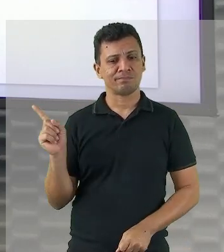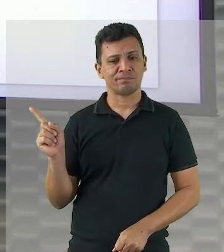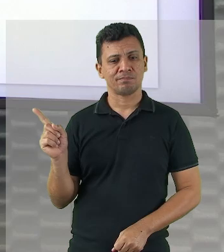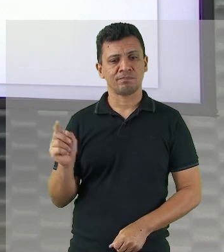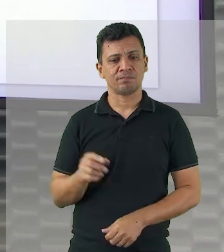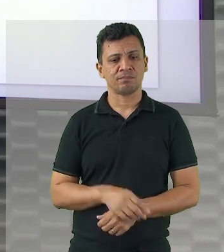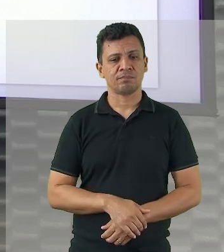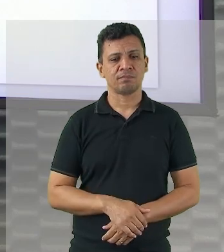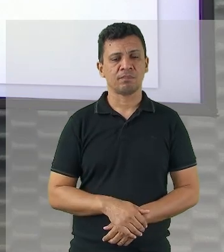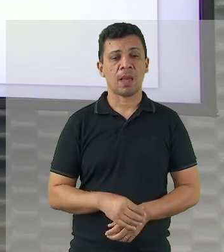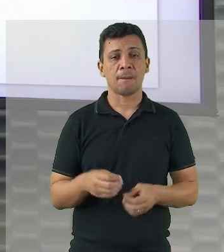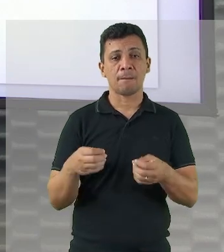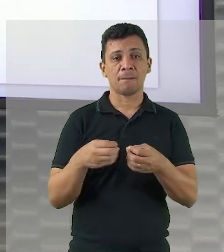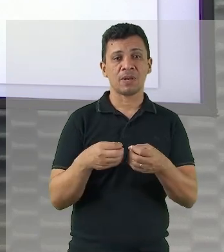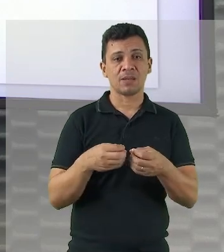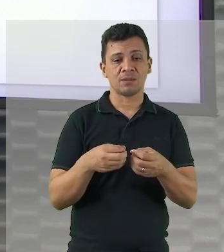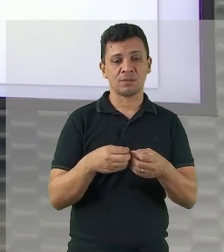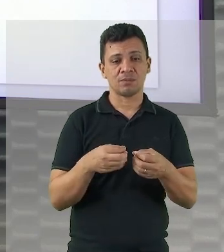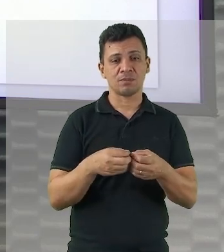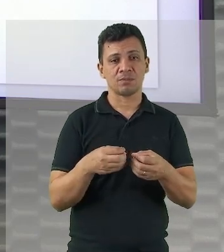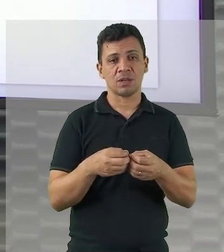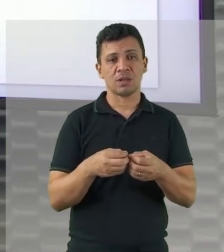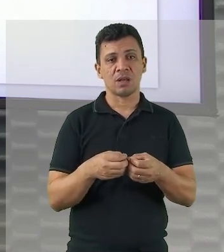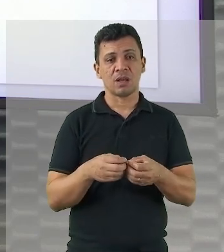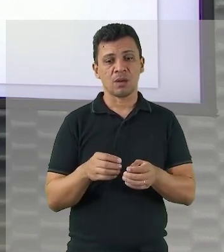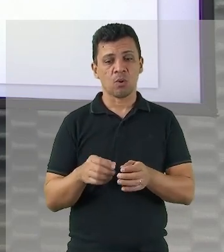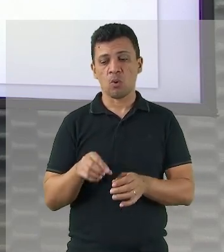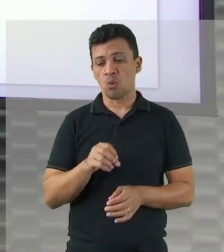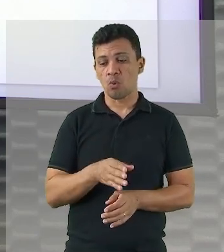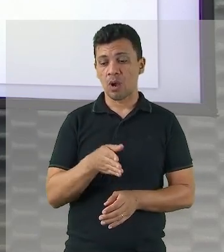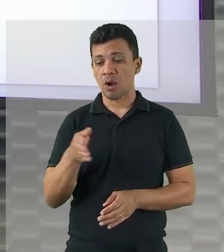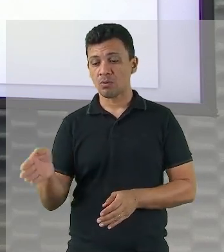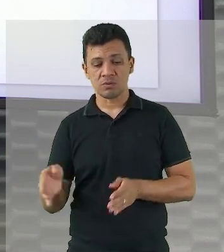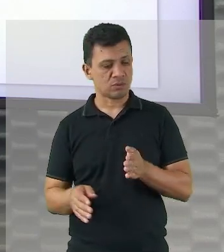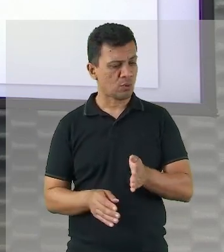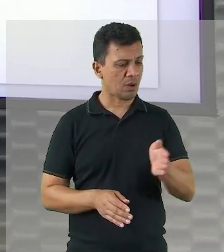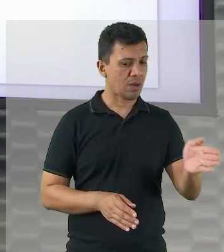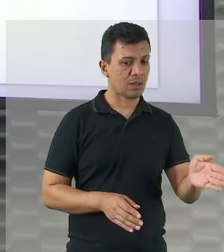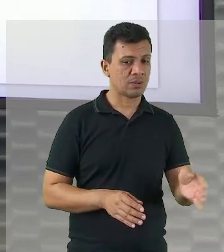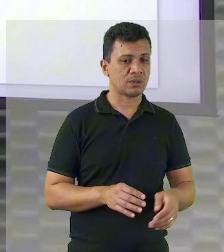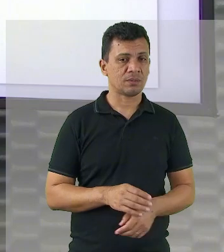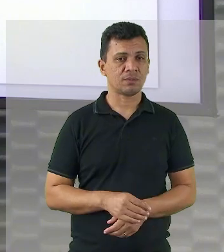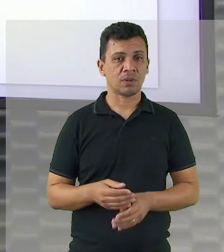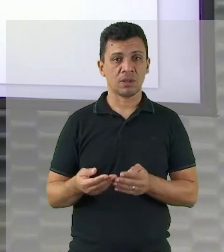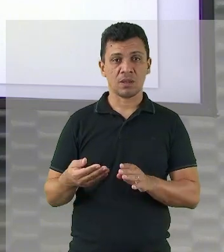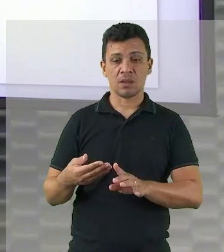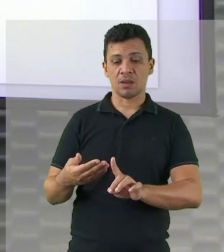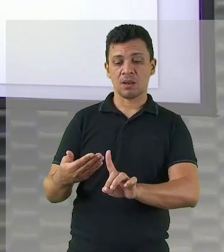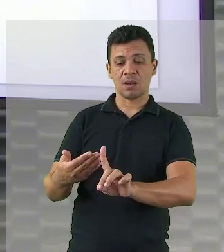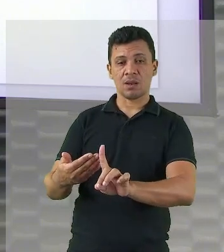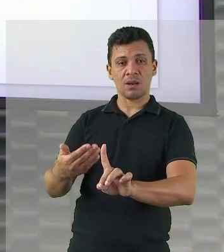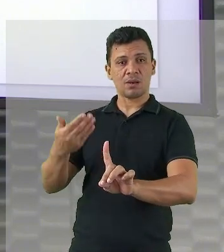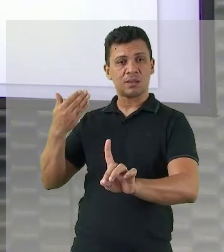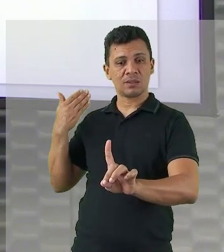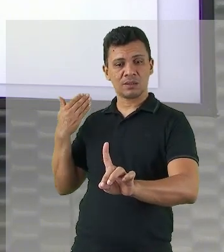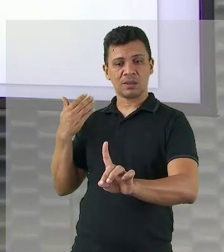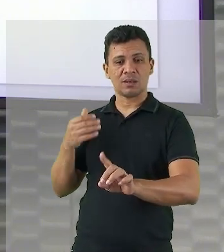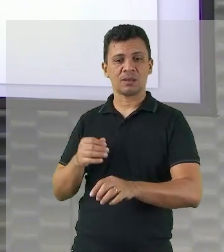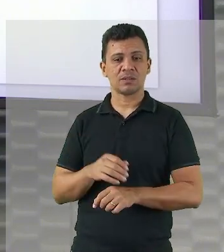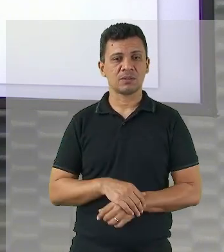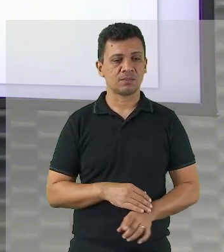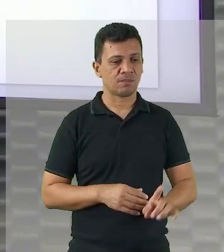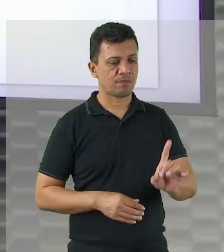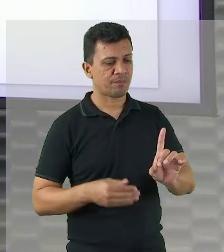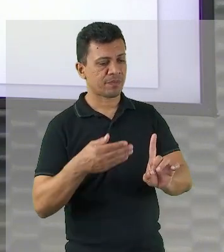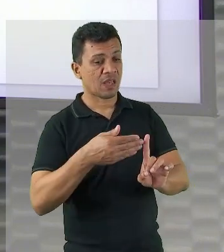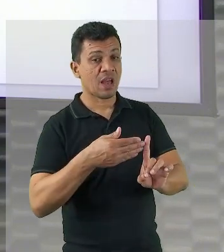to, próximo a, ao lado de, behind, atrás, across from,